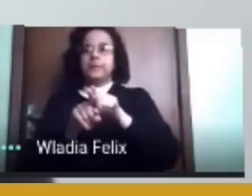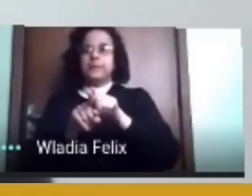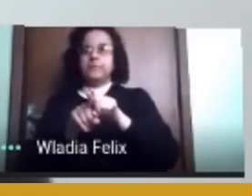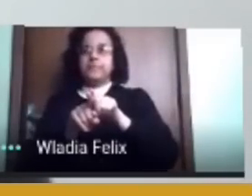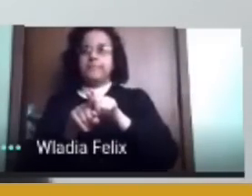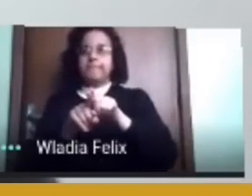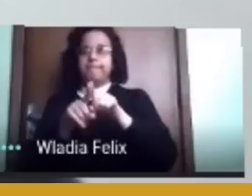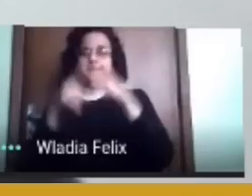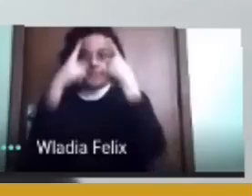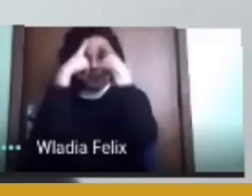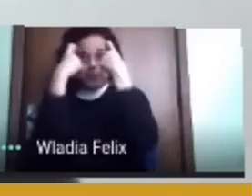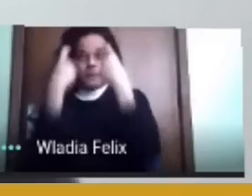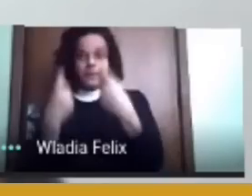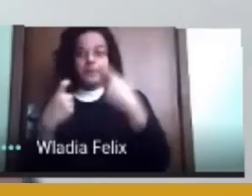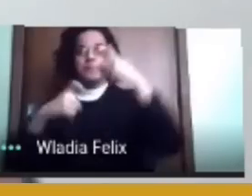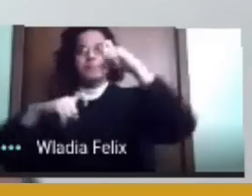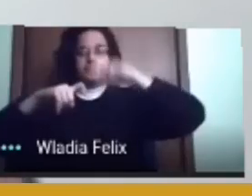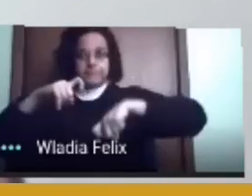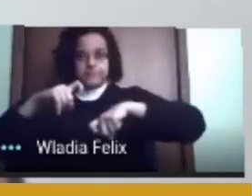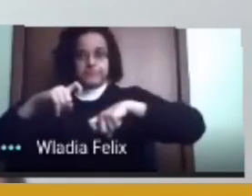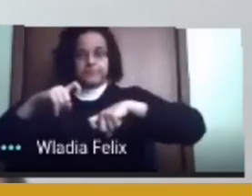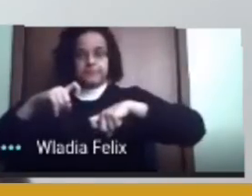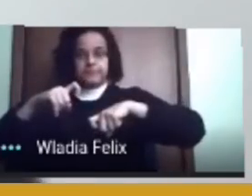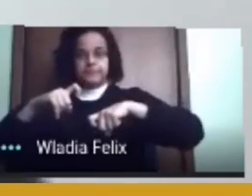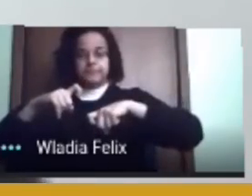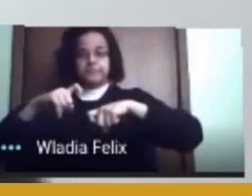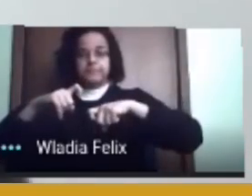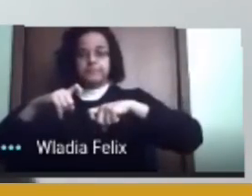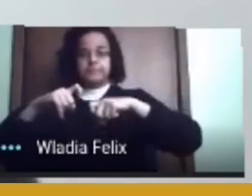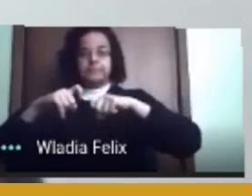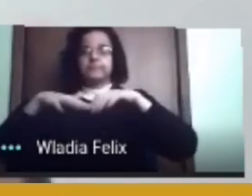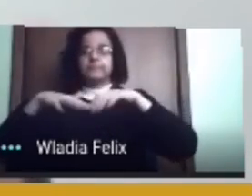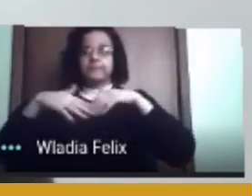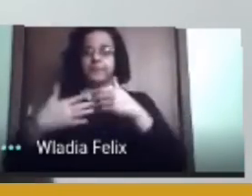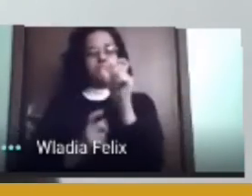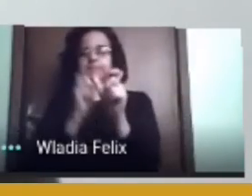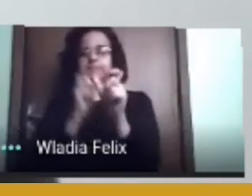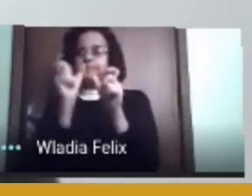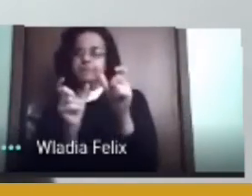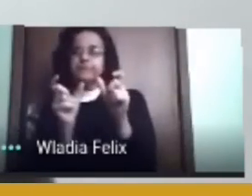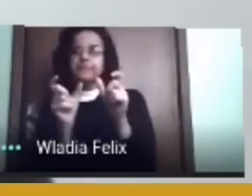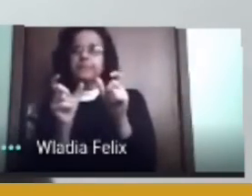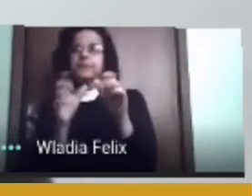termos guarda-chuva. O estupro são todas as